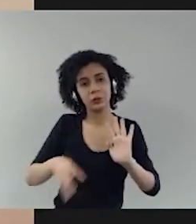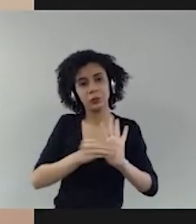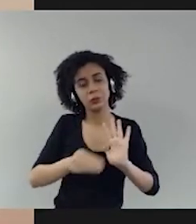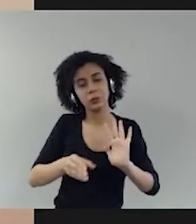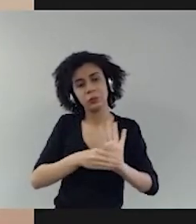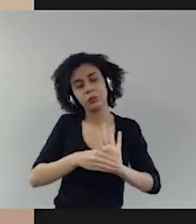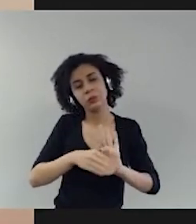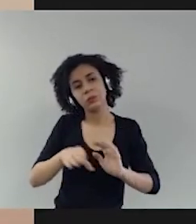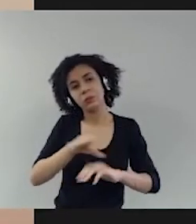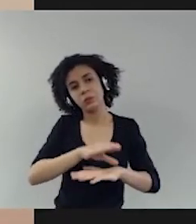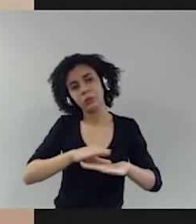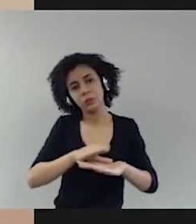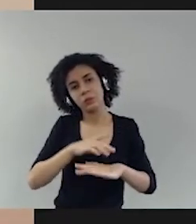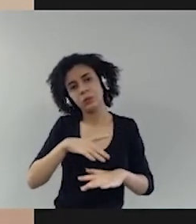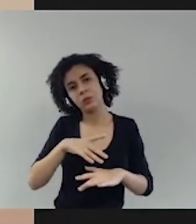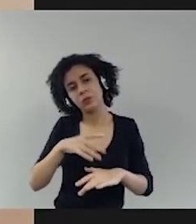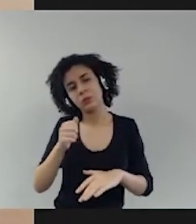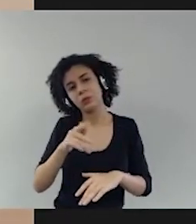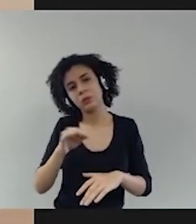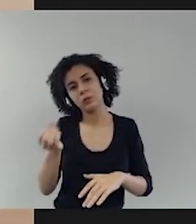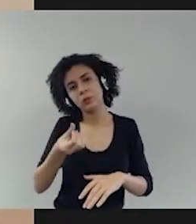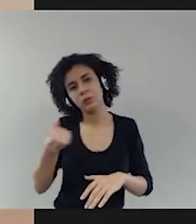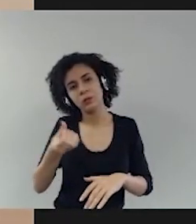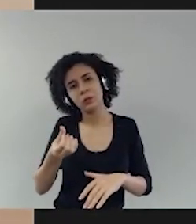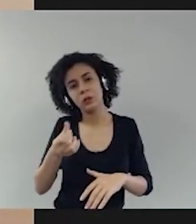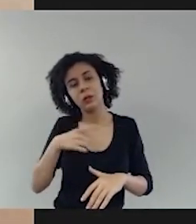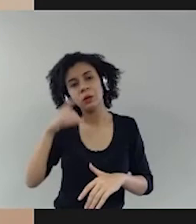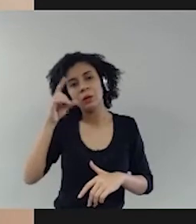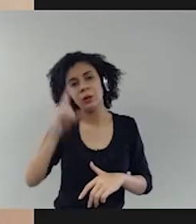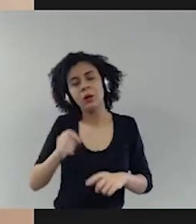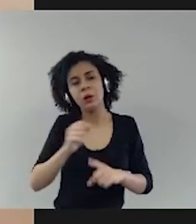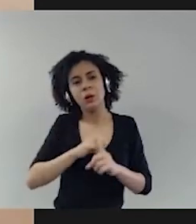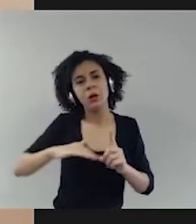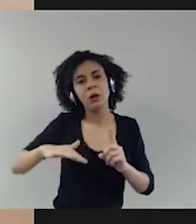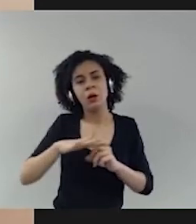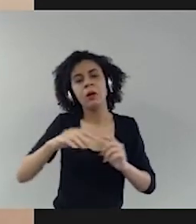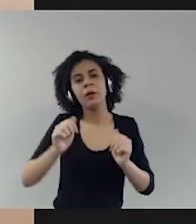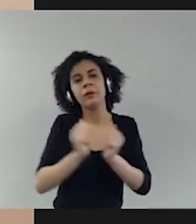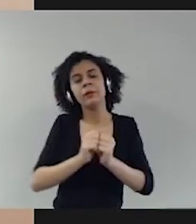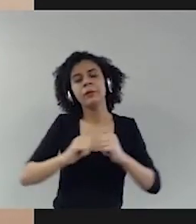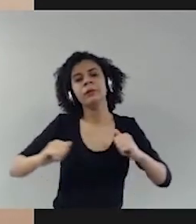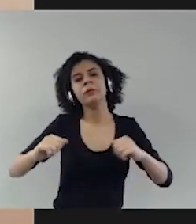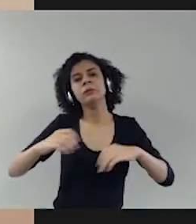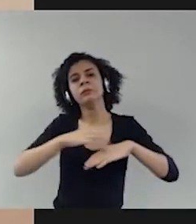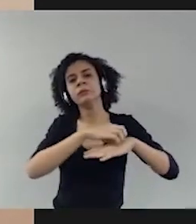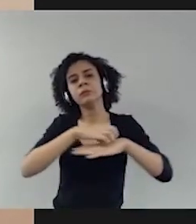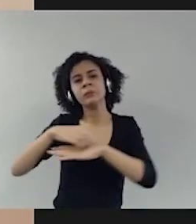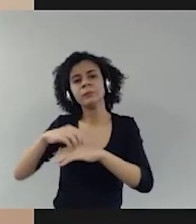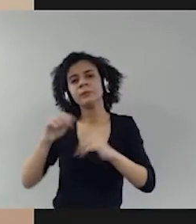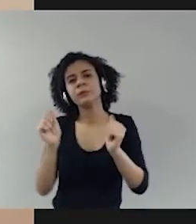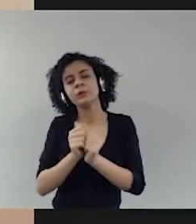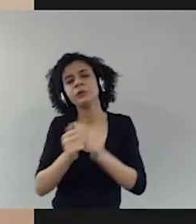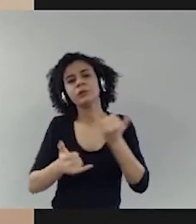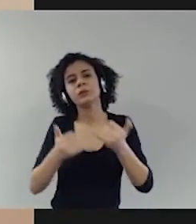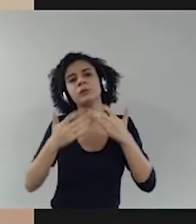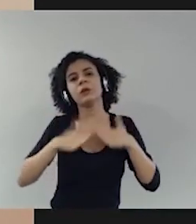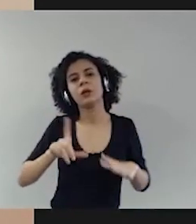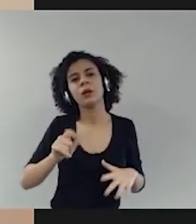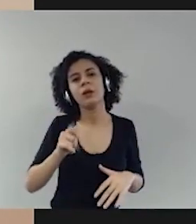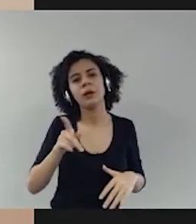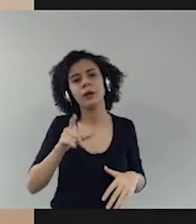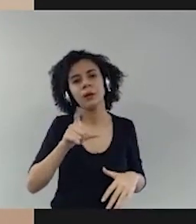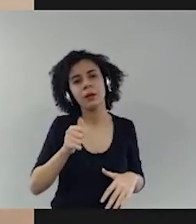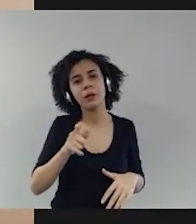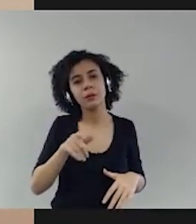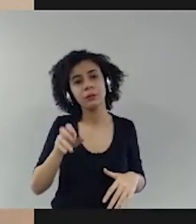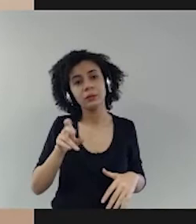emenda constitucional, está no artigo 6º, como um direito social, junto com o transporte, junto com o lazer, né? Nós temos, na